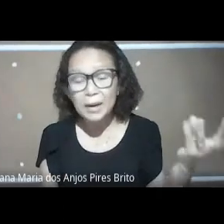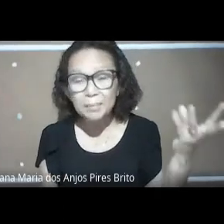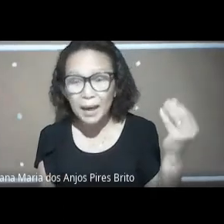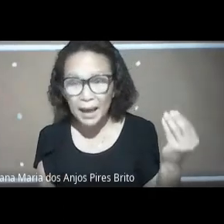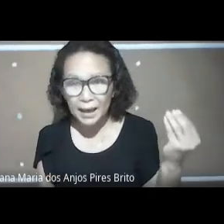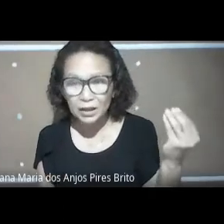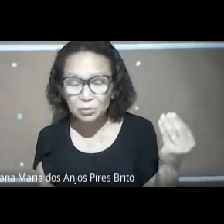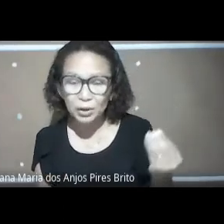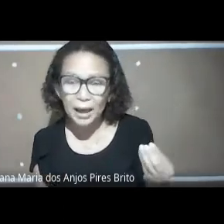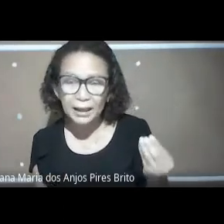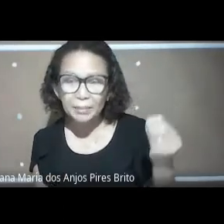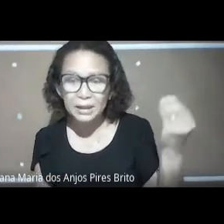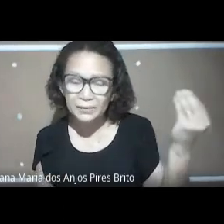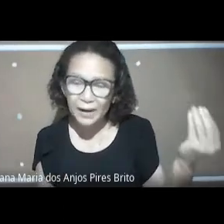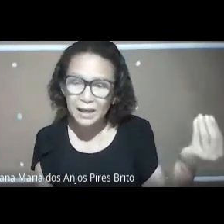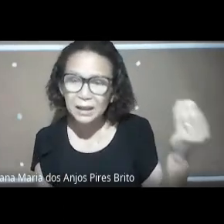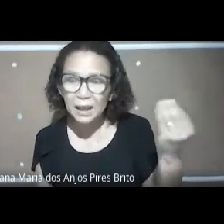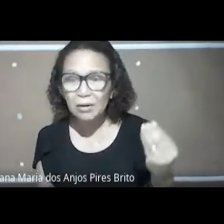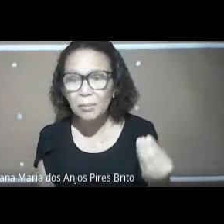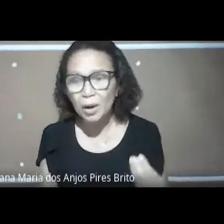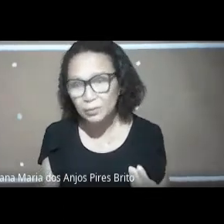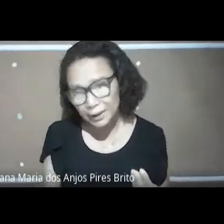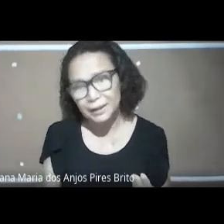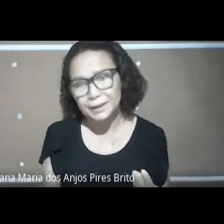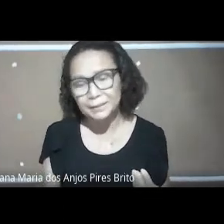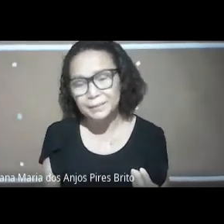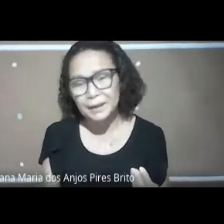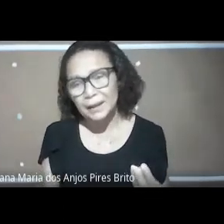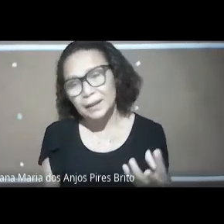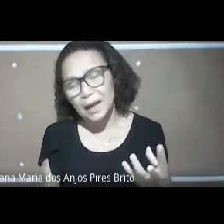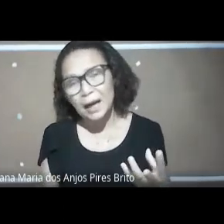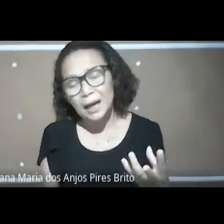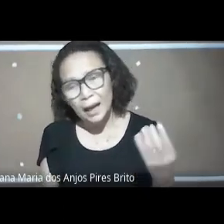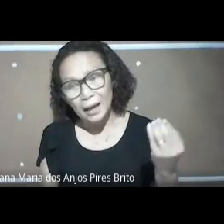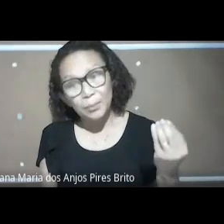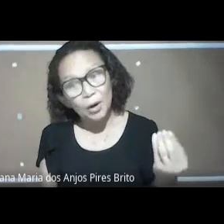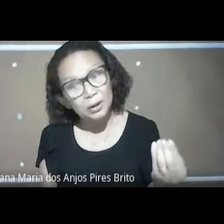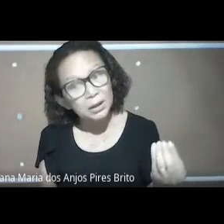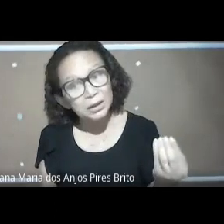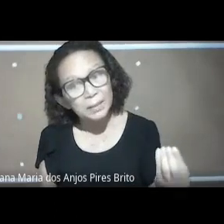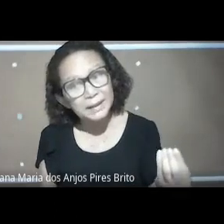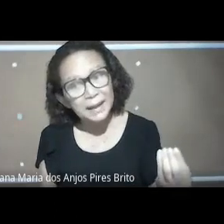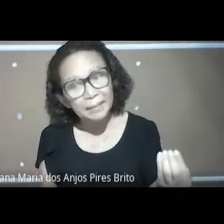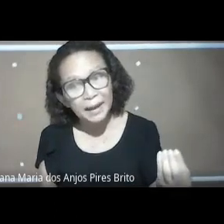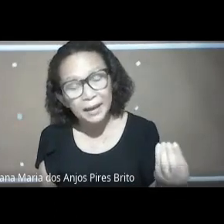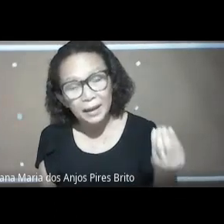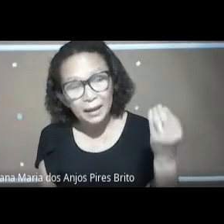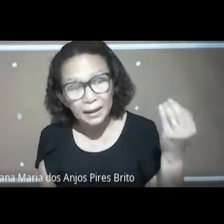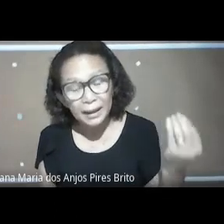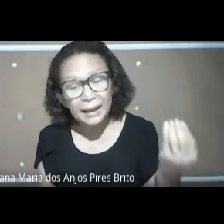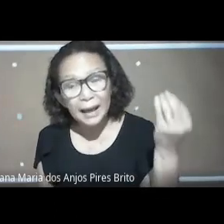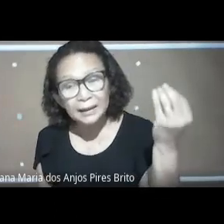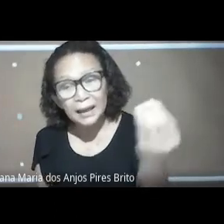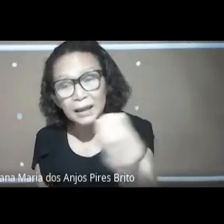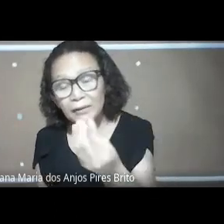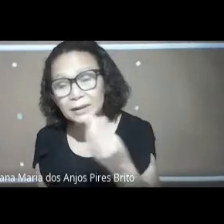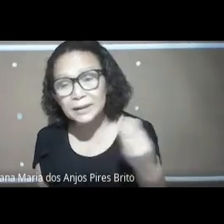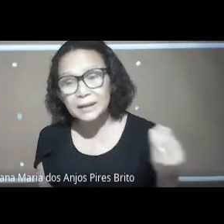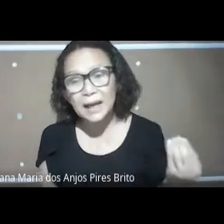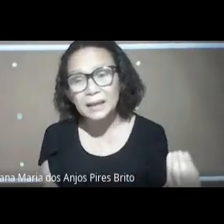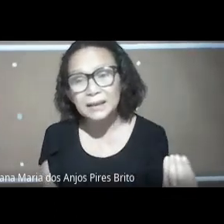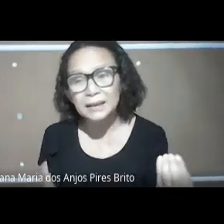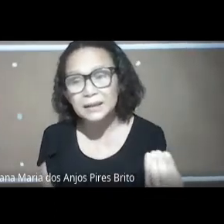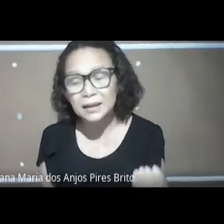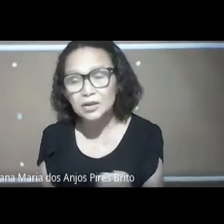Ele é um empréstimo que a Libras faz da língua portuguesa, tá? É importante também saber que cada língua